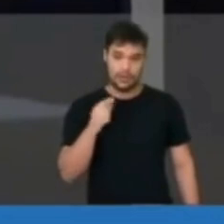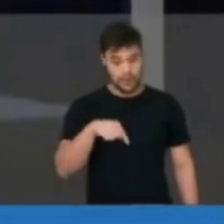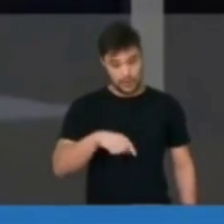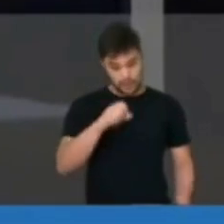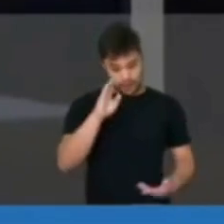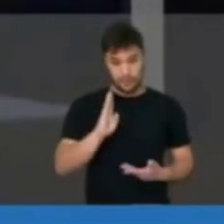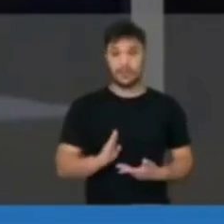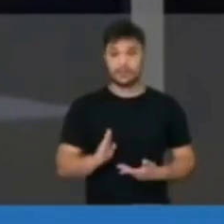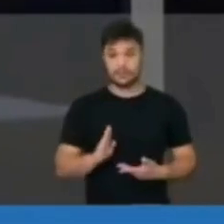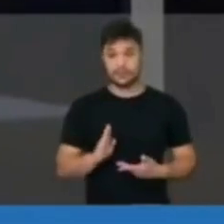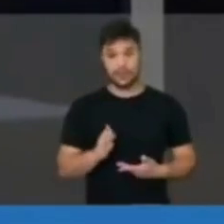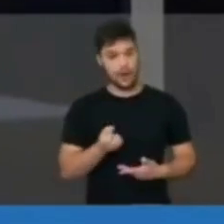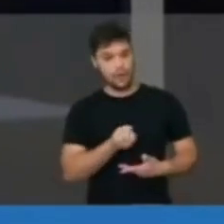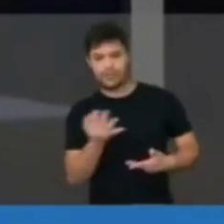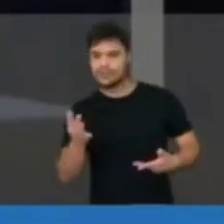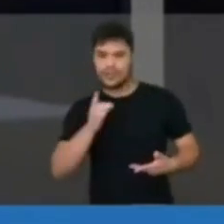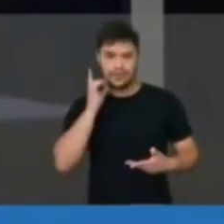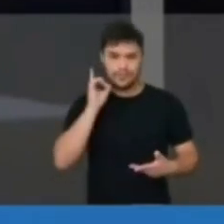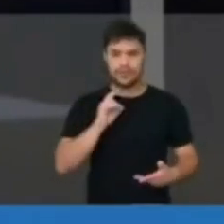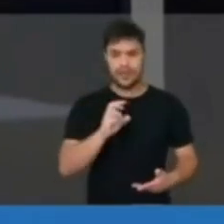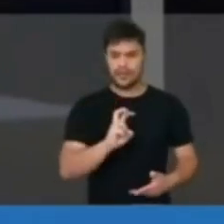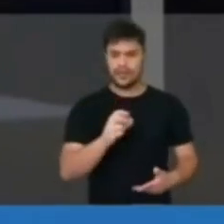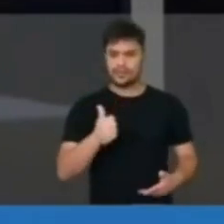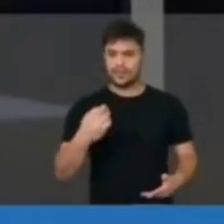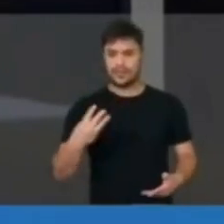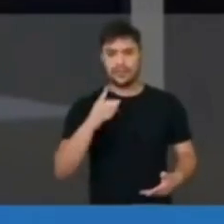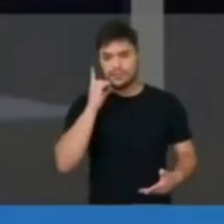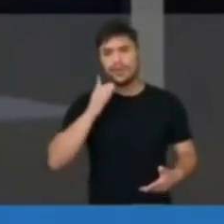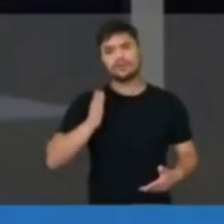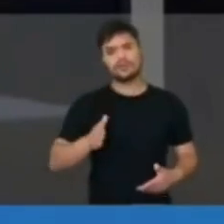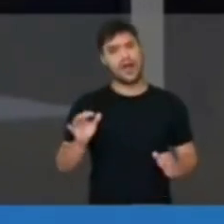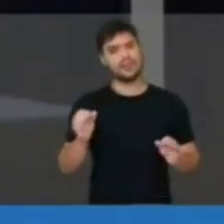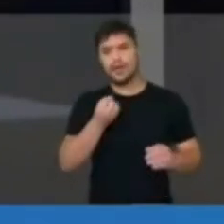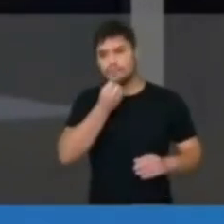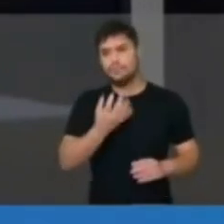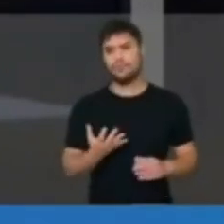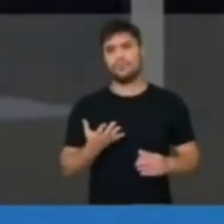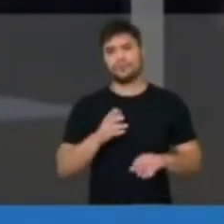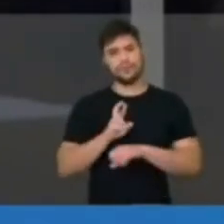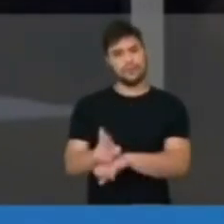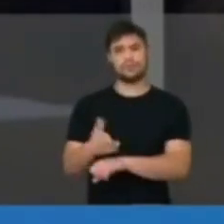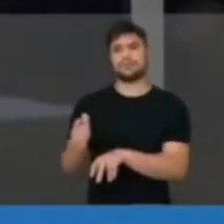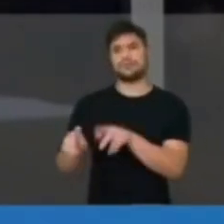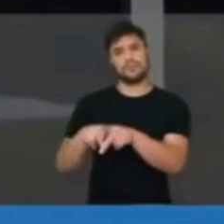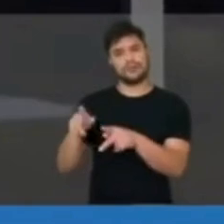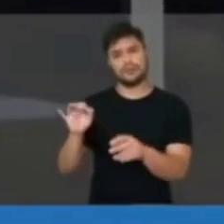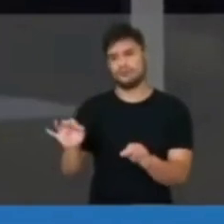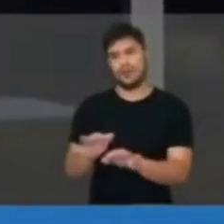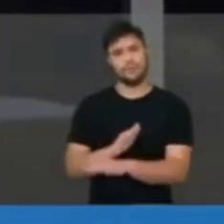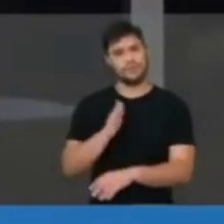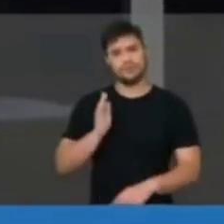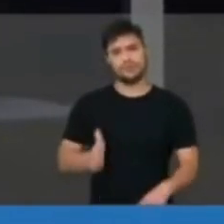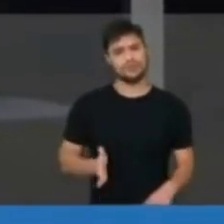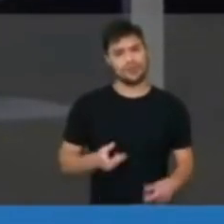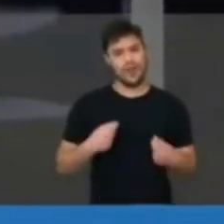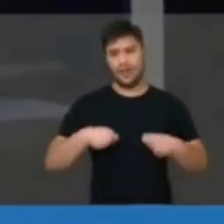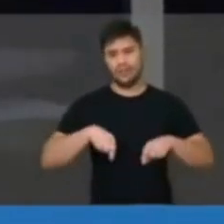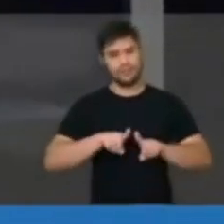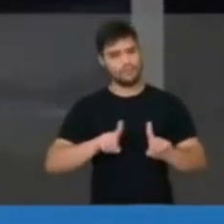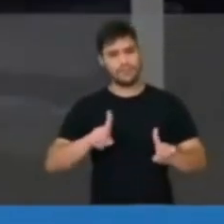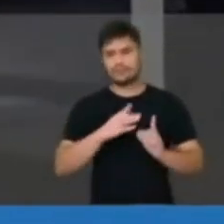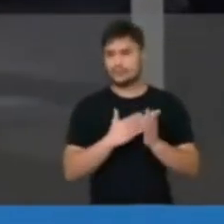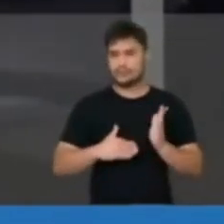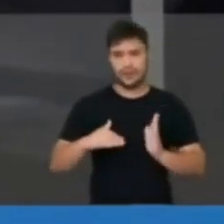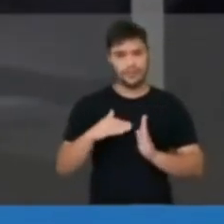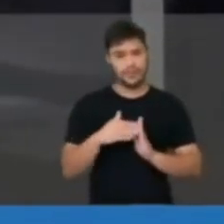já tem número suficiente. 503 deputados já representam muito bem a nossa população. Não precisamos aumentar